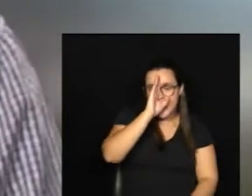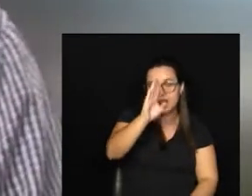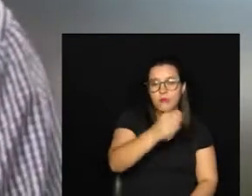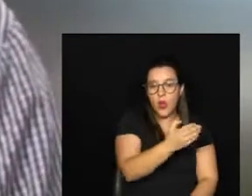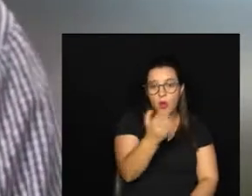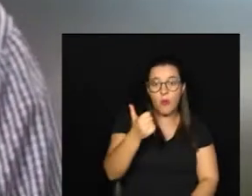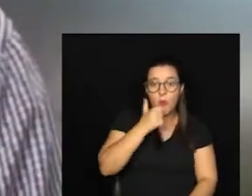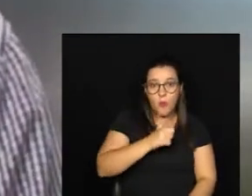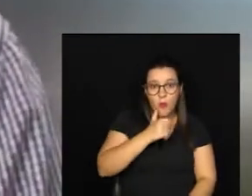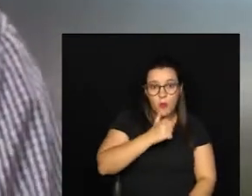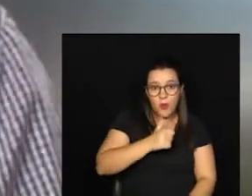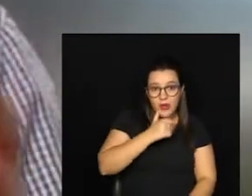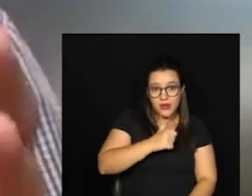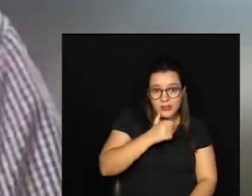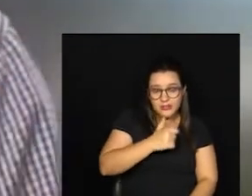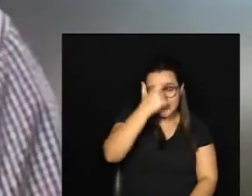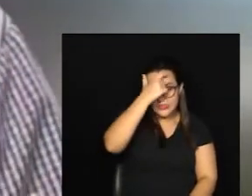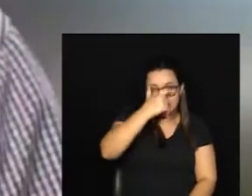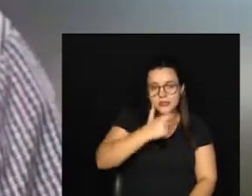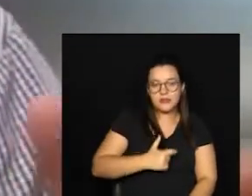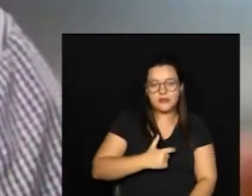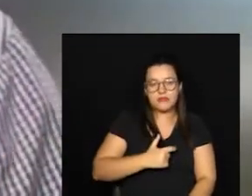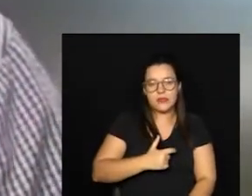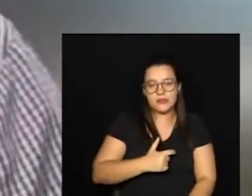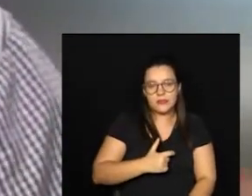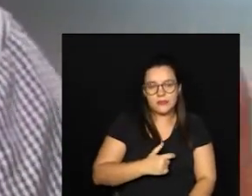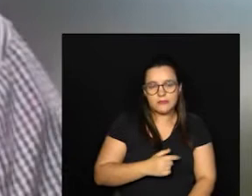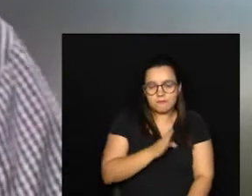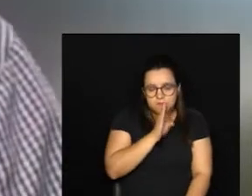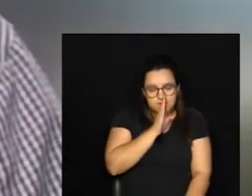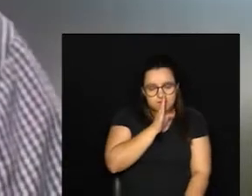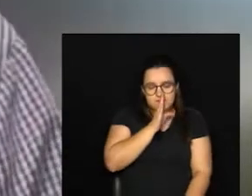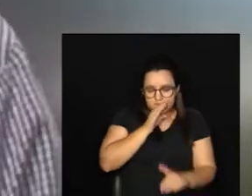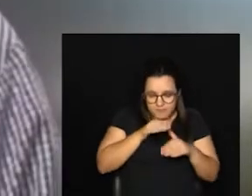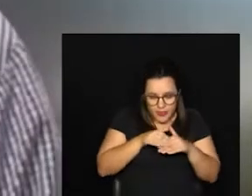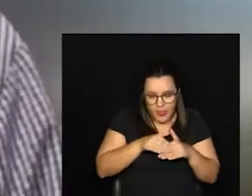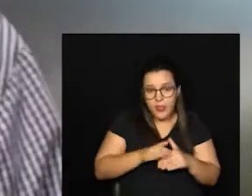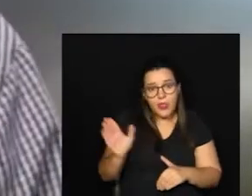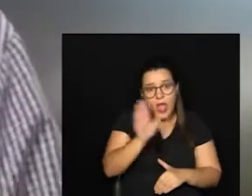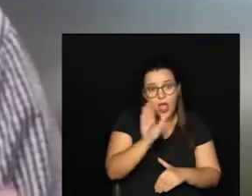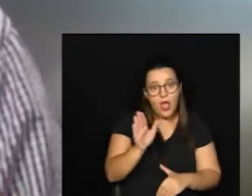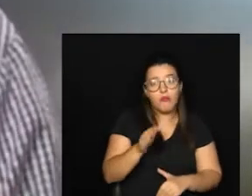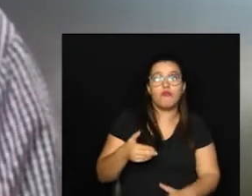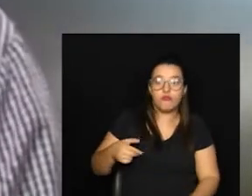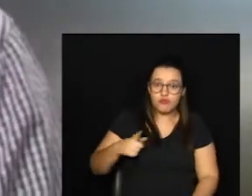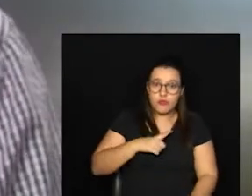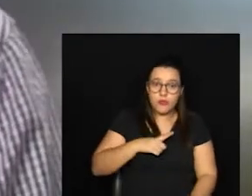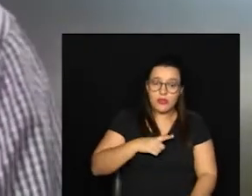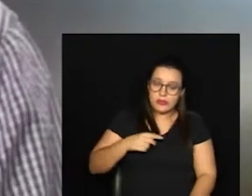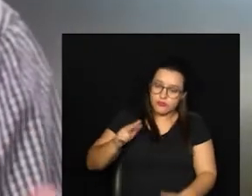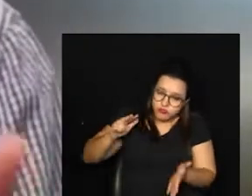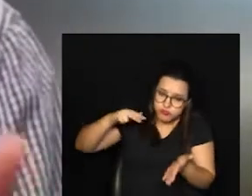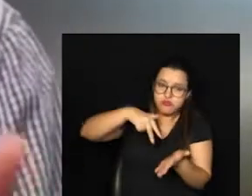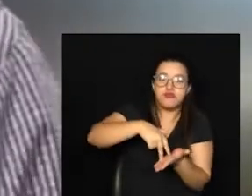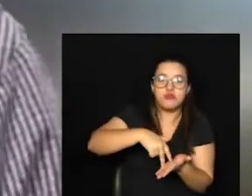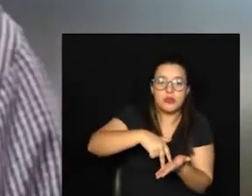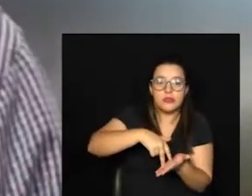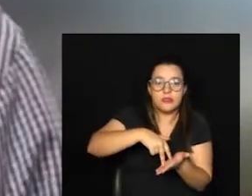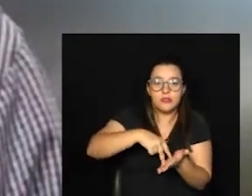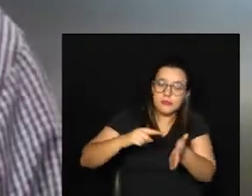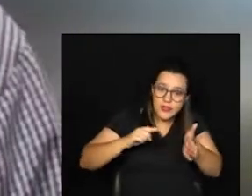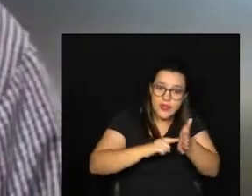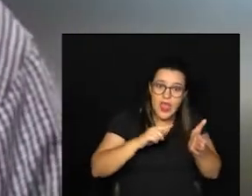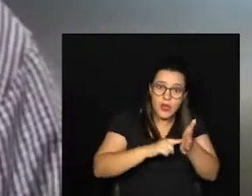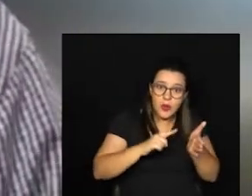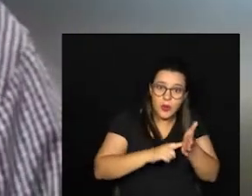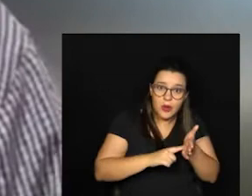mulheres vítimas dessas condutas, em hipótese alguma, deixem de registrar, porque elas podem estar evitando uma repetição de comportamento com